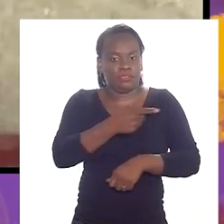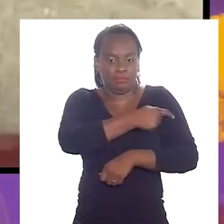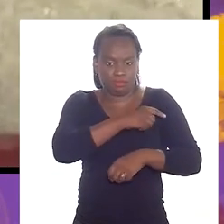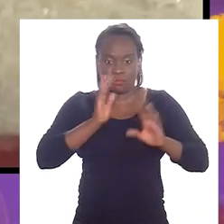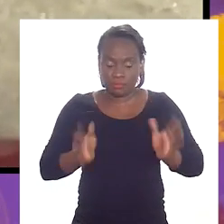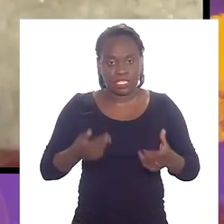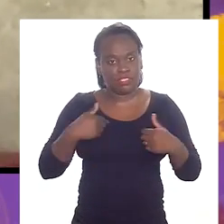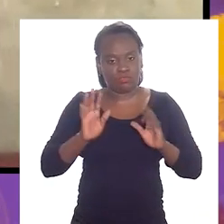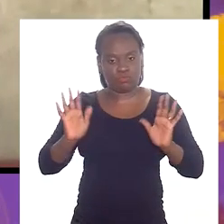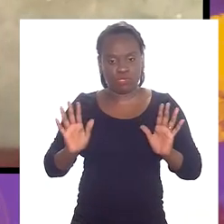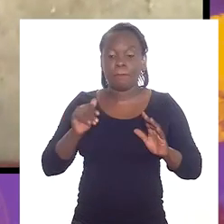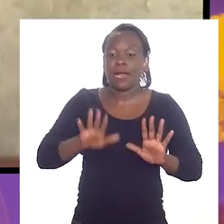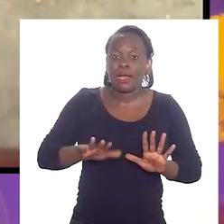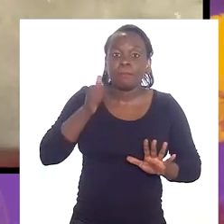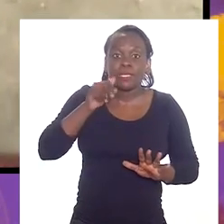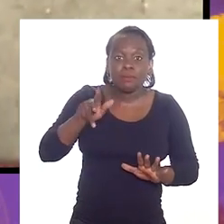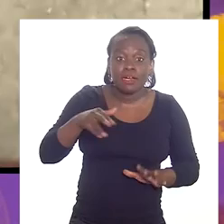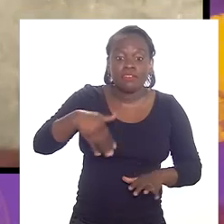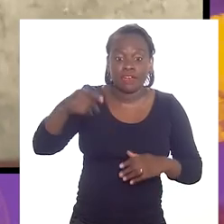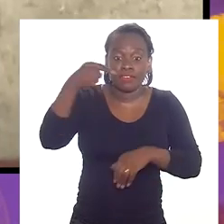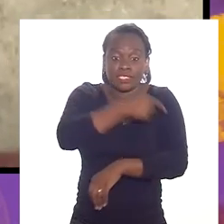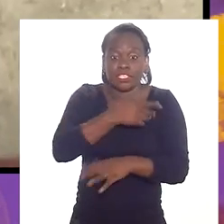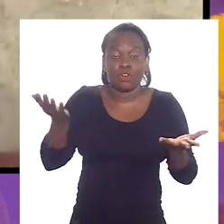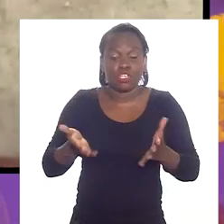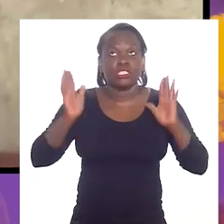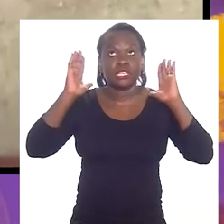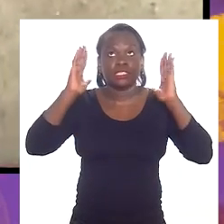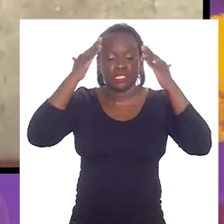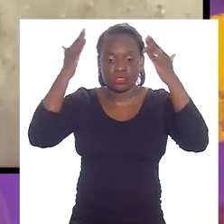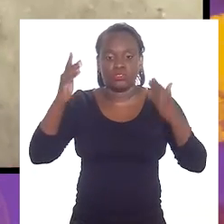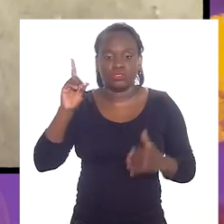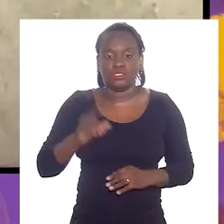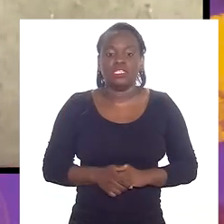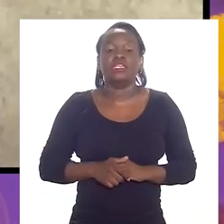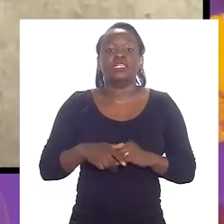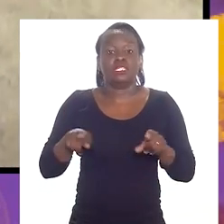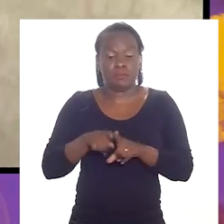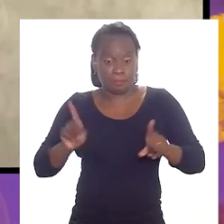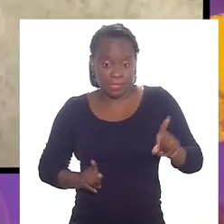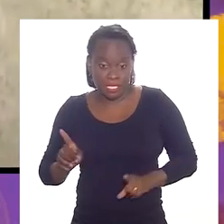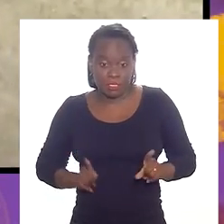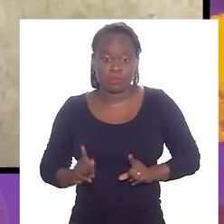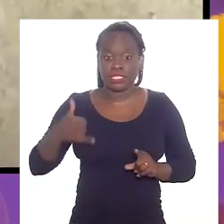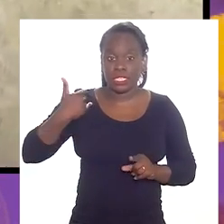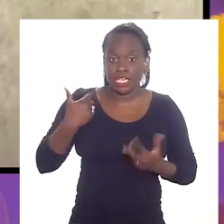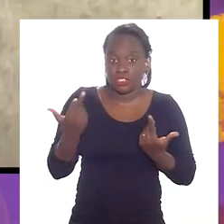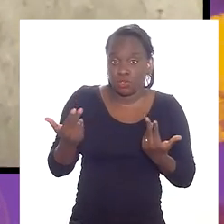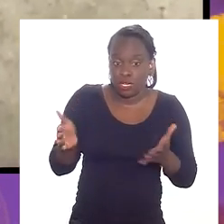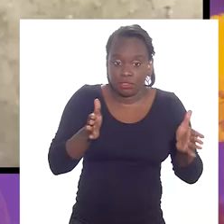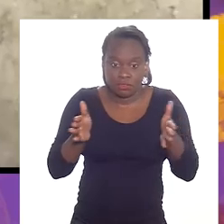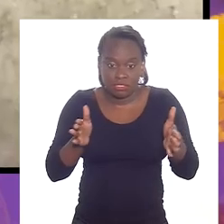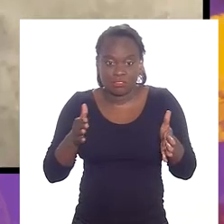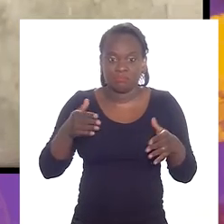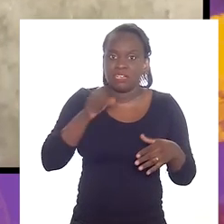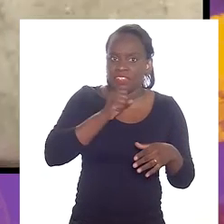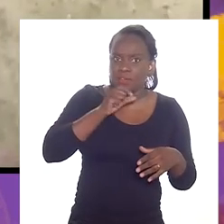foi vacinado então eu não conto mas a minha irmã ela vai lá hoje graças a Deus e primos mandar mesma espaço a